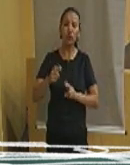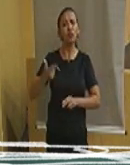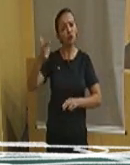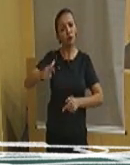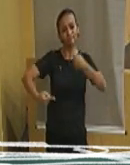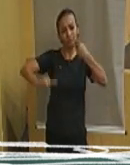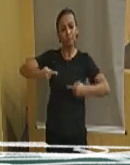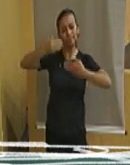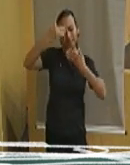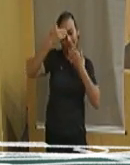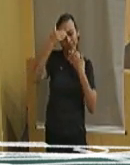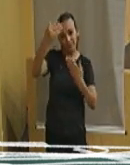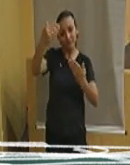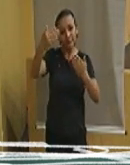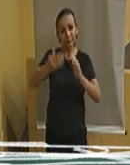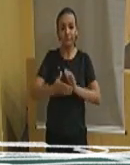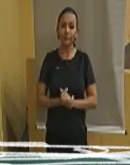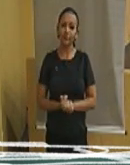Obrigado.